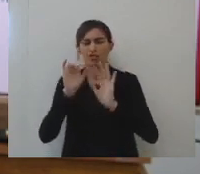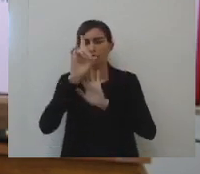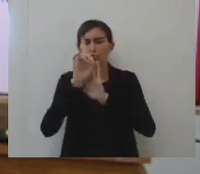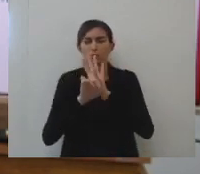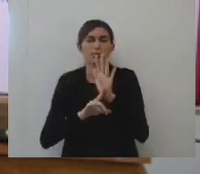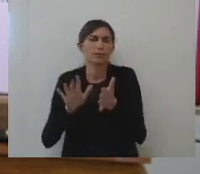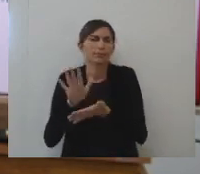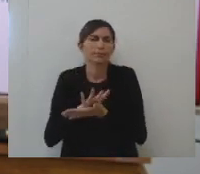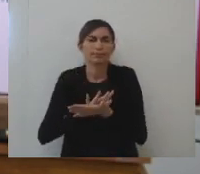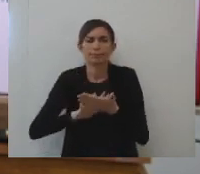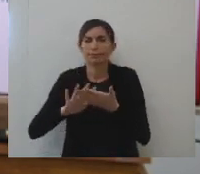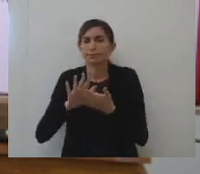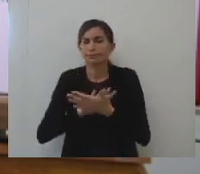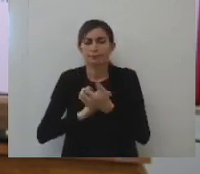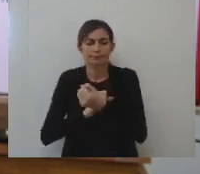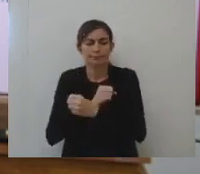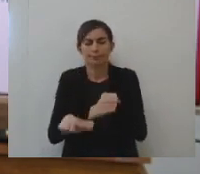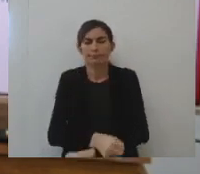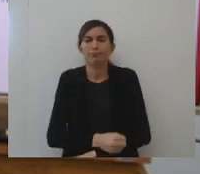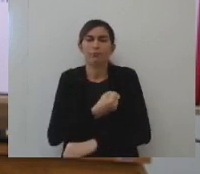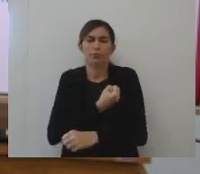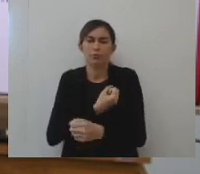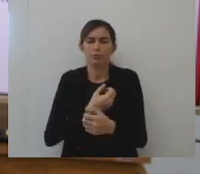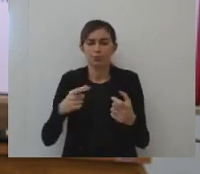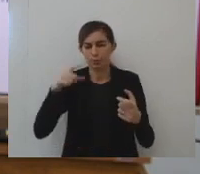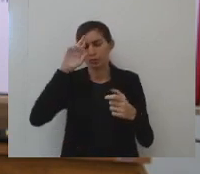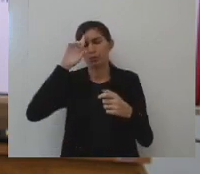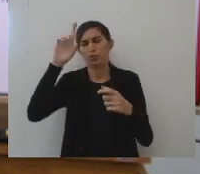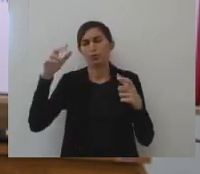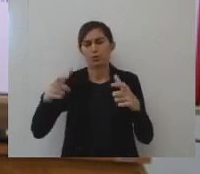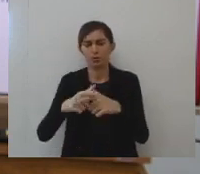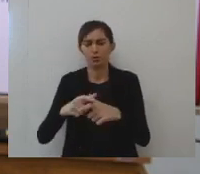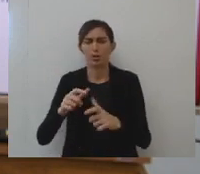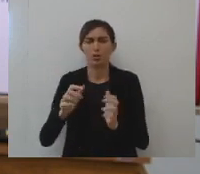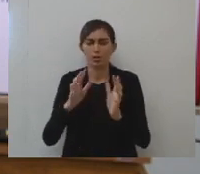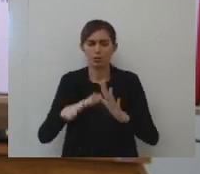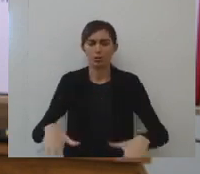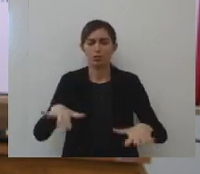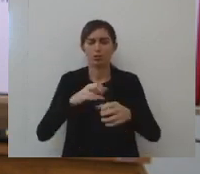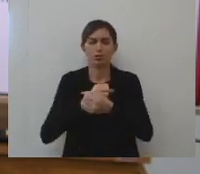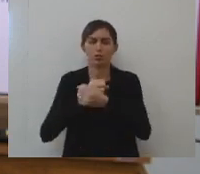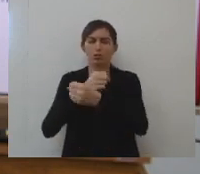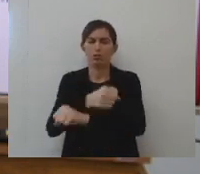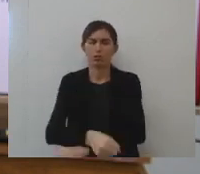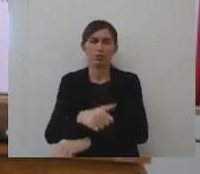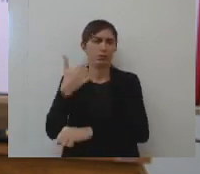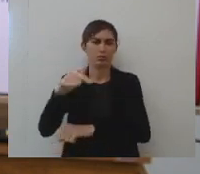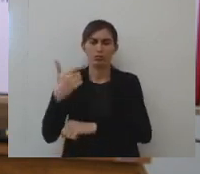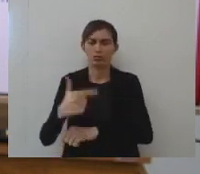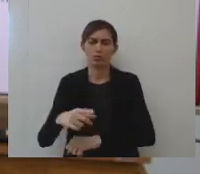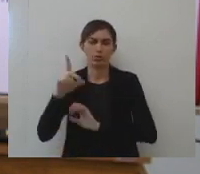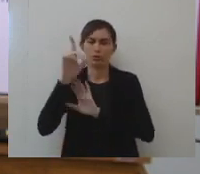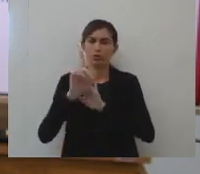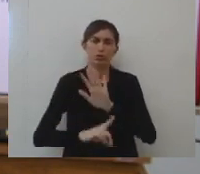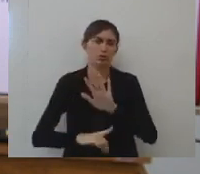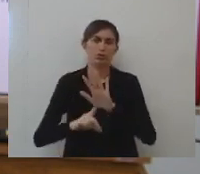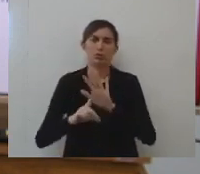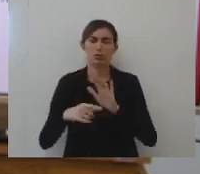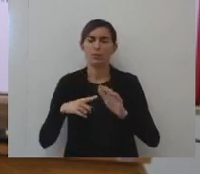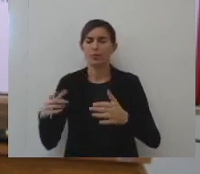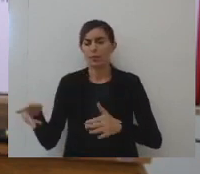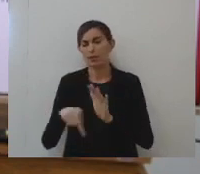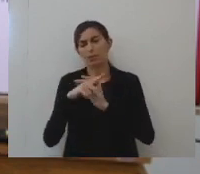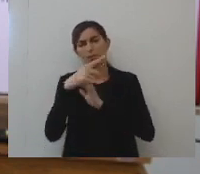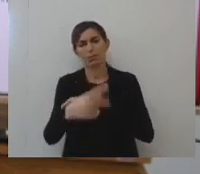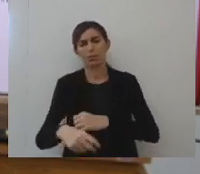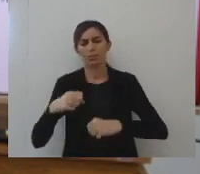direito, certo? Um pequeno número de senhores explorava a massa de escravos que não tinha nenhum direito. Os senhores eram proprietários